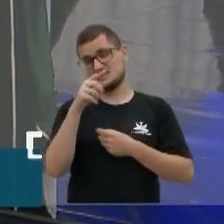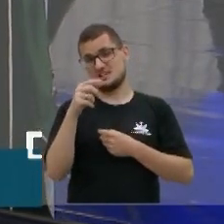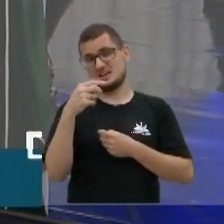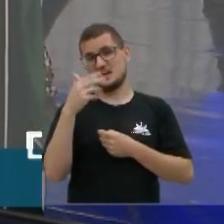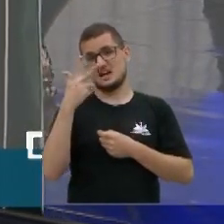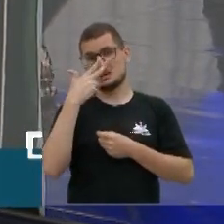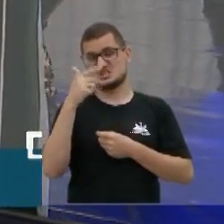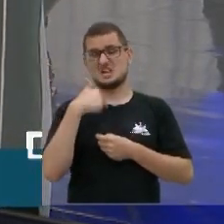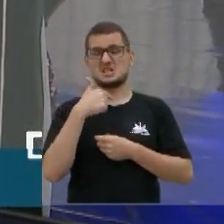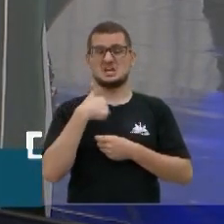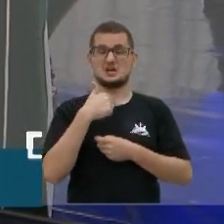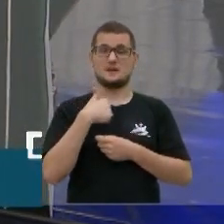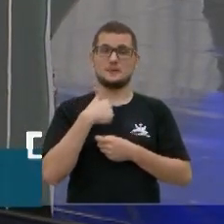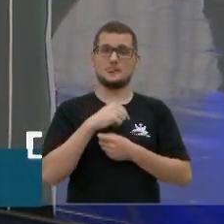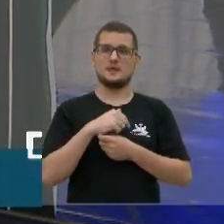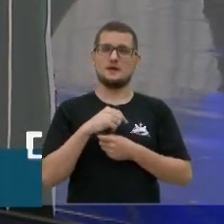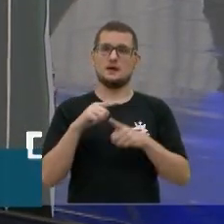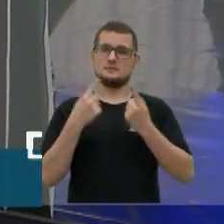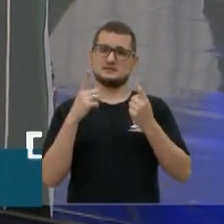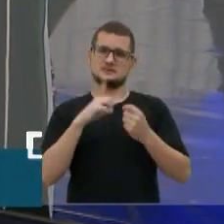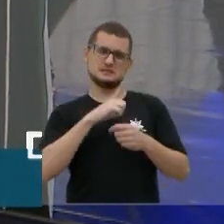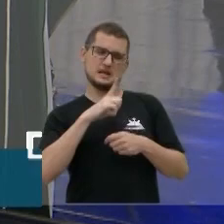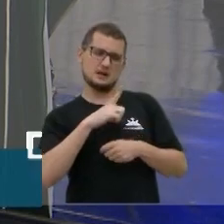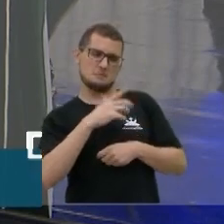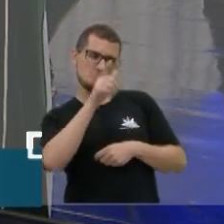Mas teve uma pessoa que pegou uma cesta básica